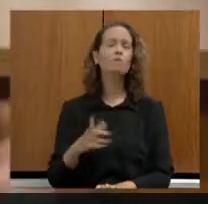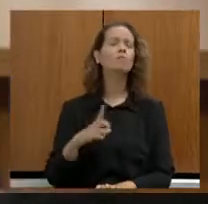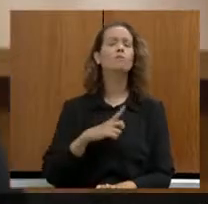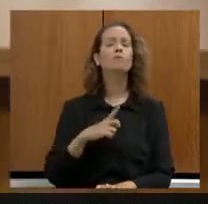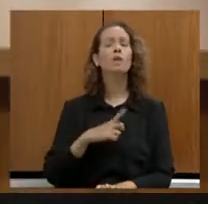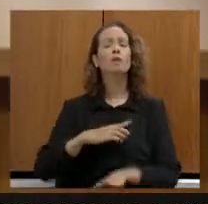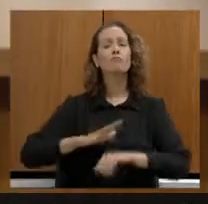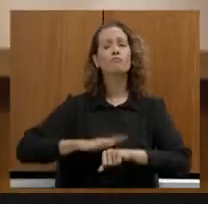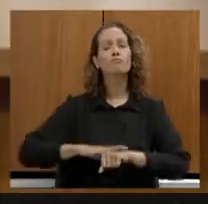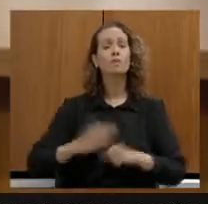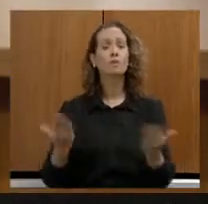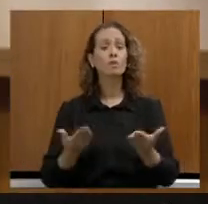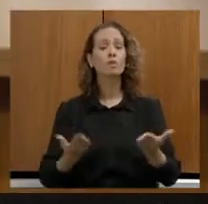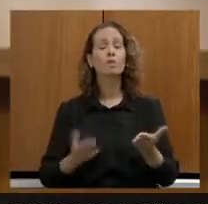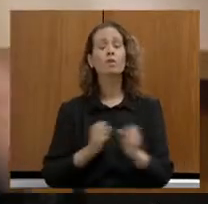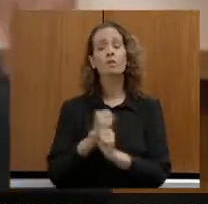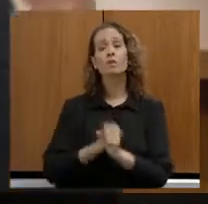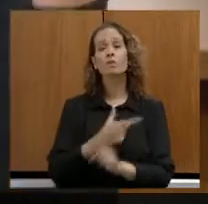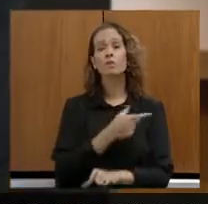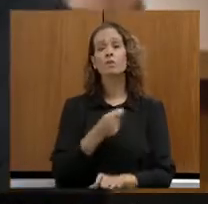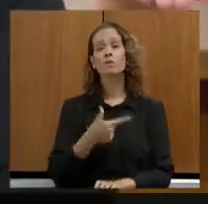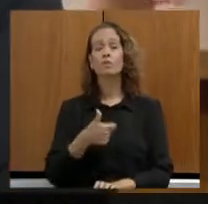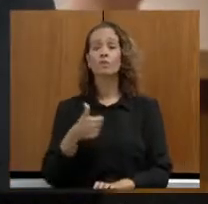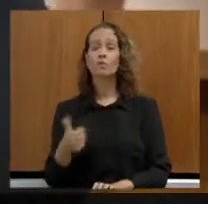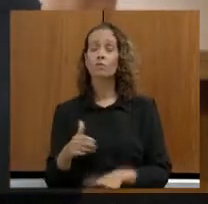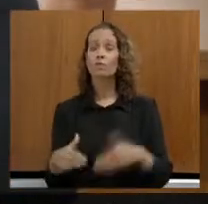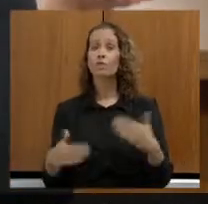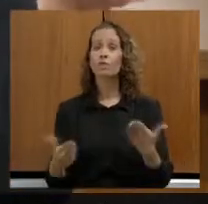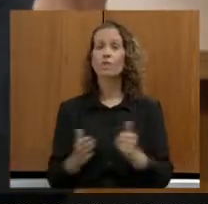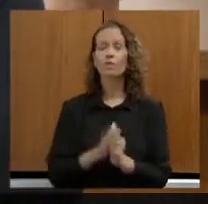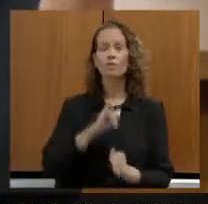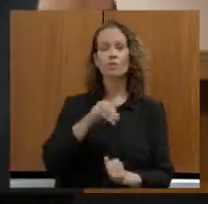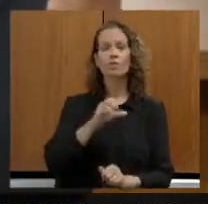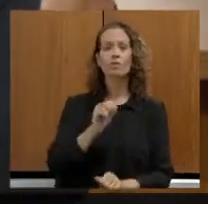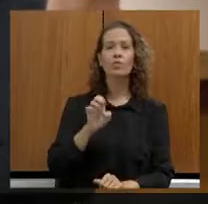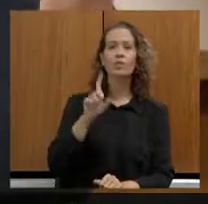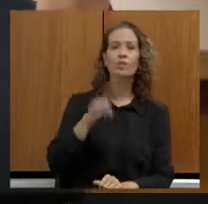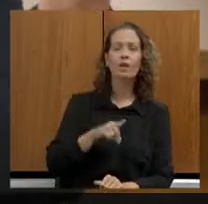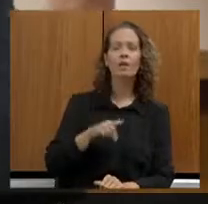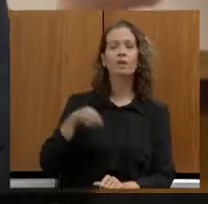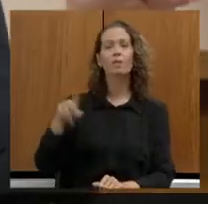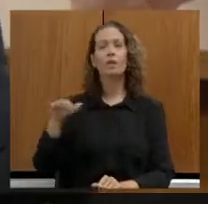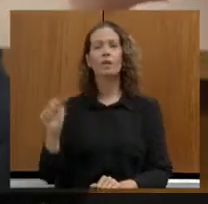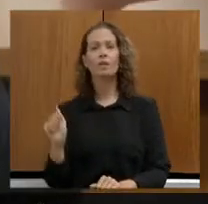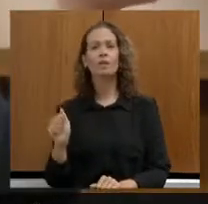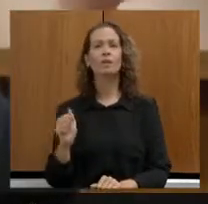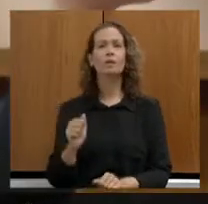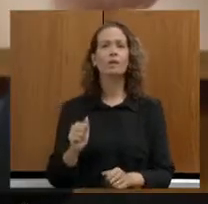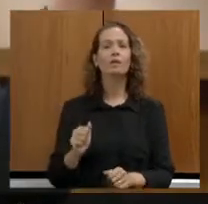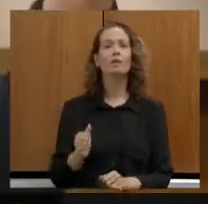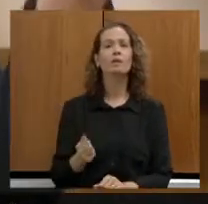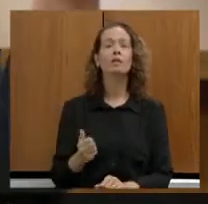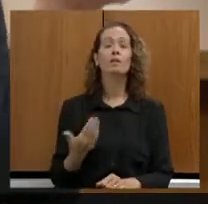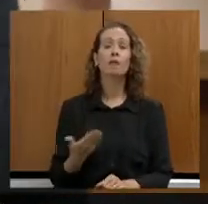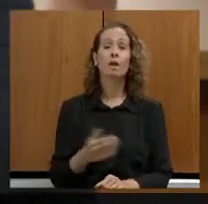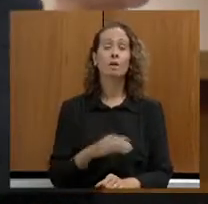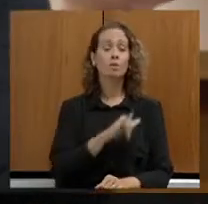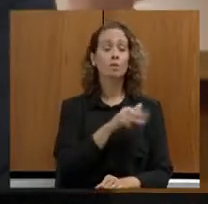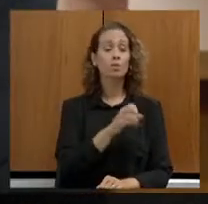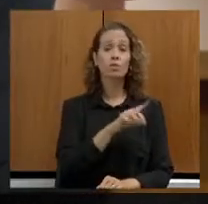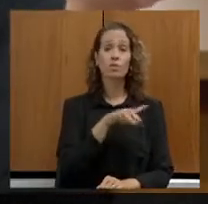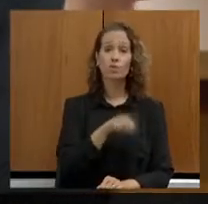tem tem o feito agora no ano de2005 e um então José e Maria que estão no reforço escolar Maria que entrou